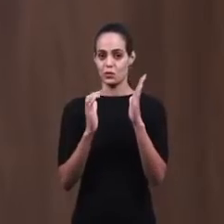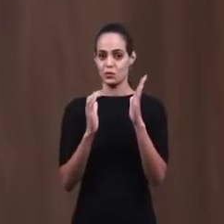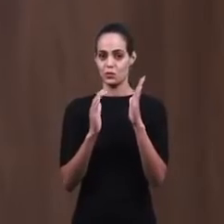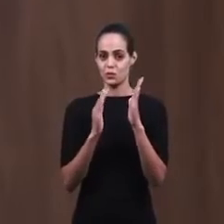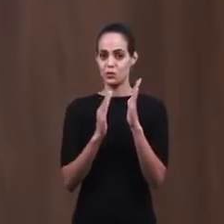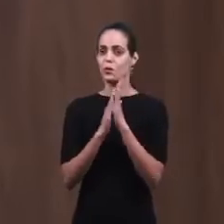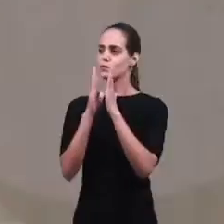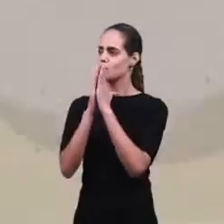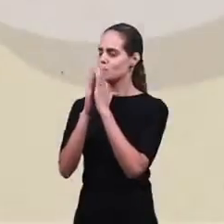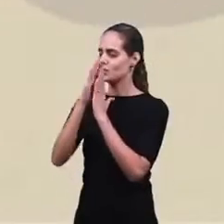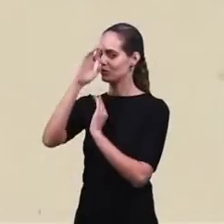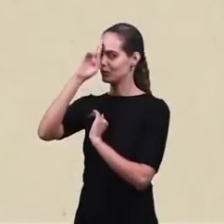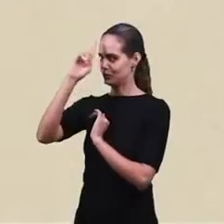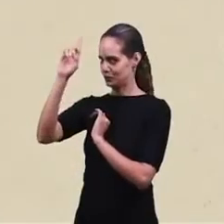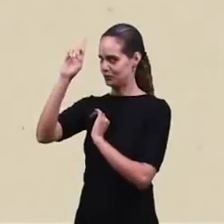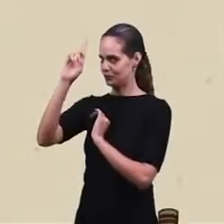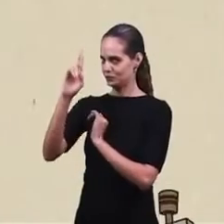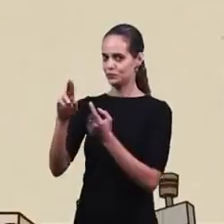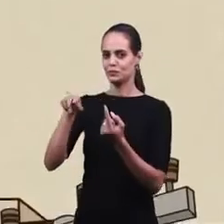song.